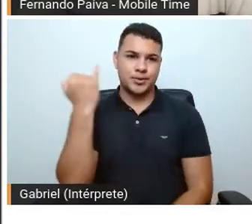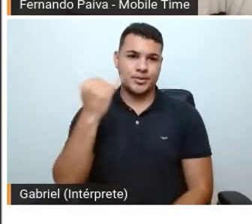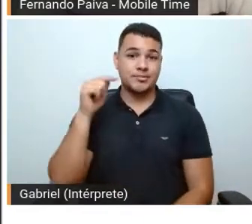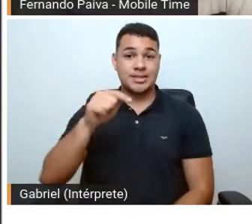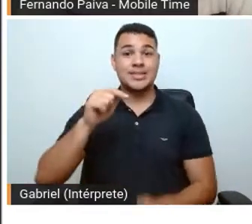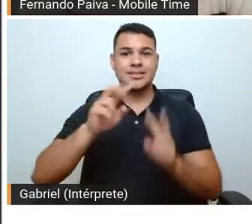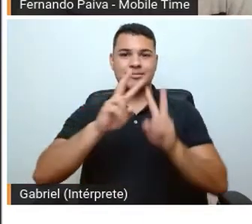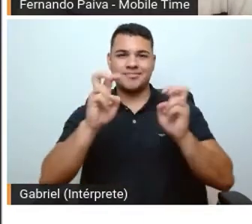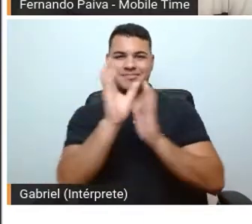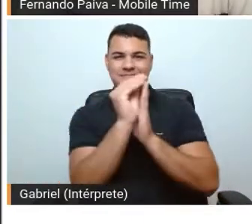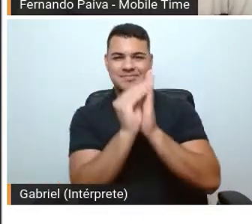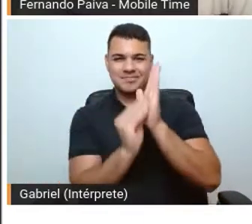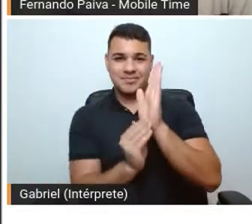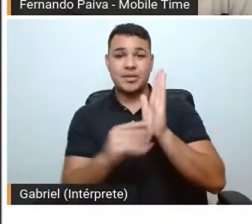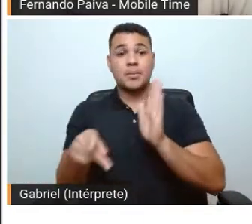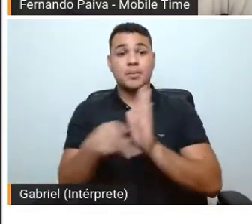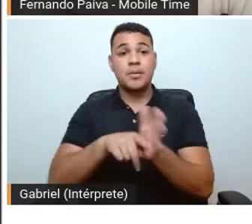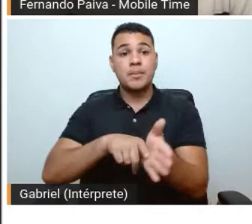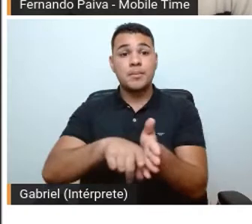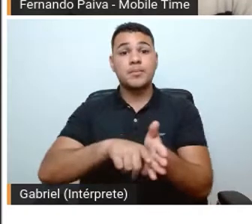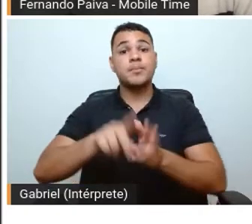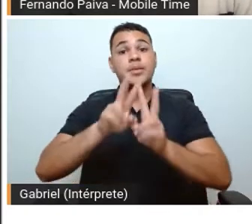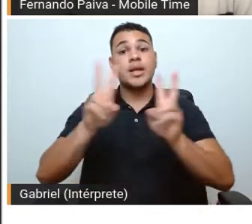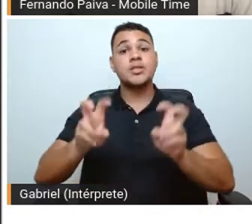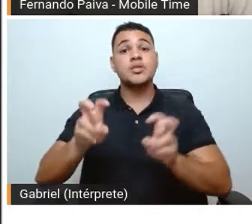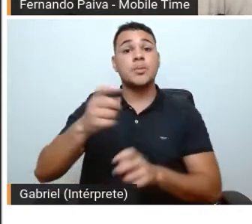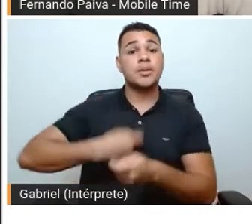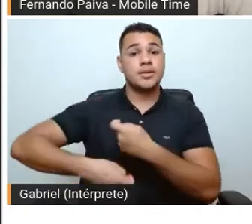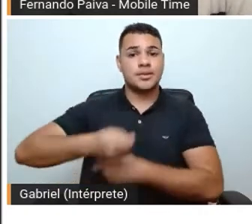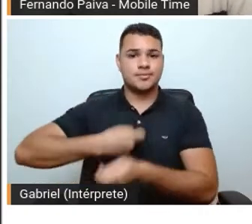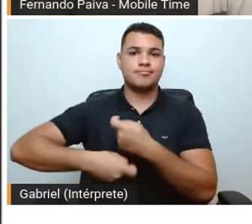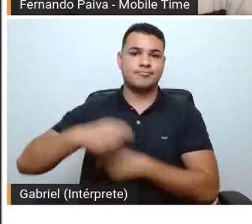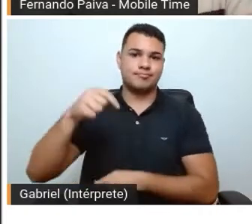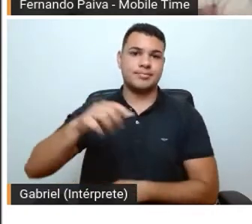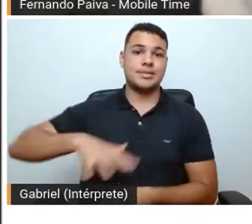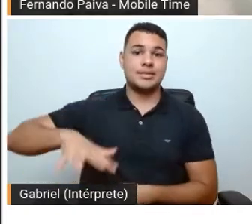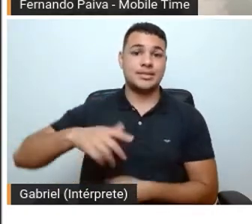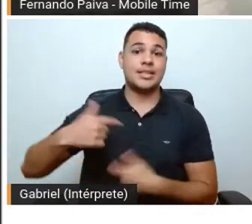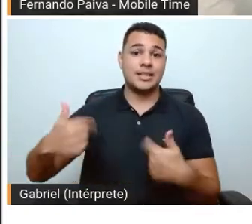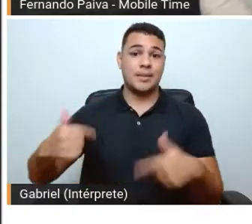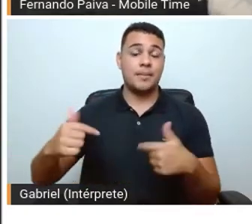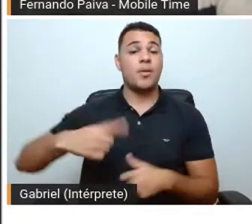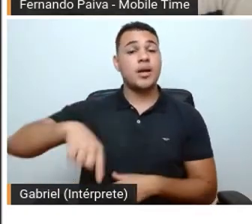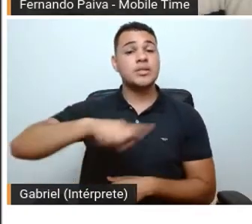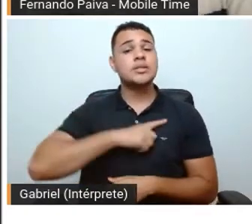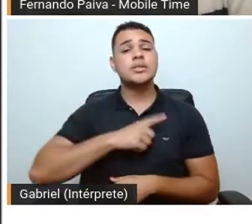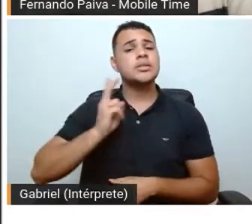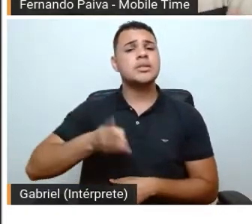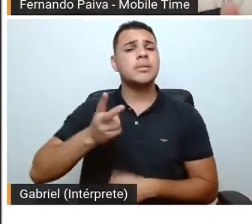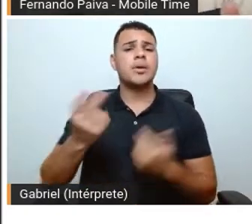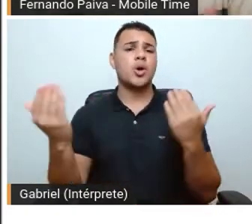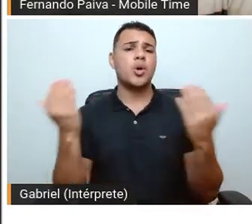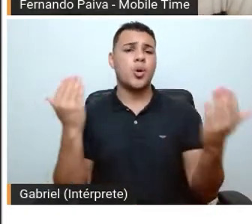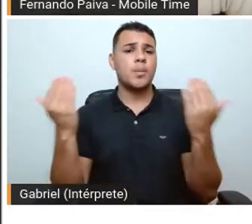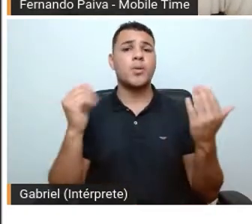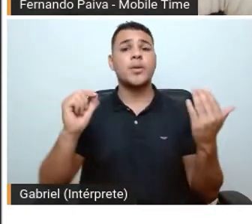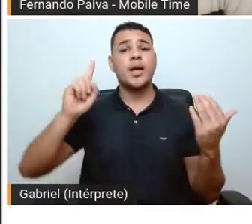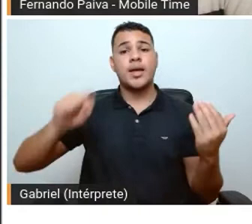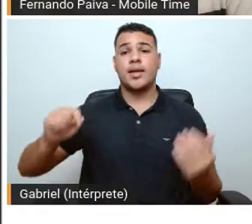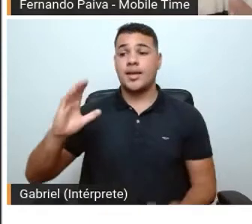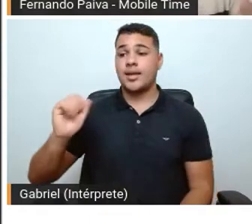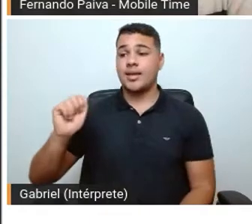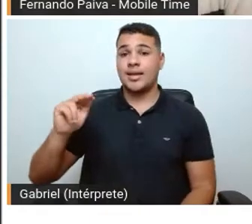nosso portfólio de pesquisa é uma pesquisa sobre o mercado de mensagem a móvel tá onde a gente compara a os diferentes canais